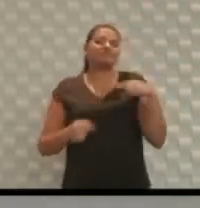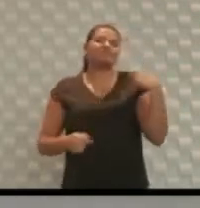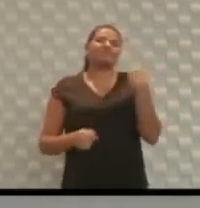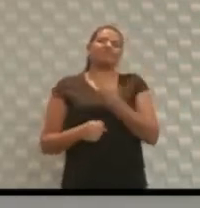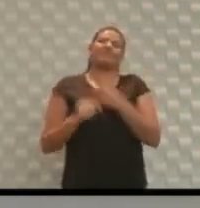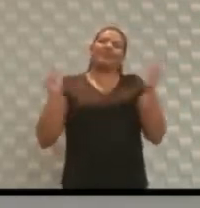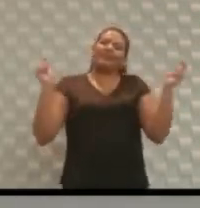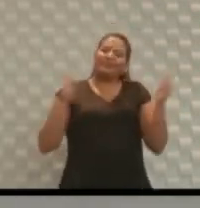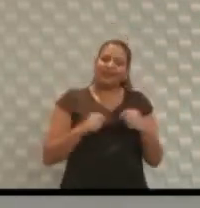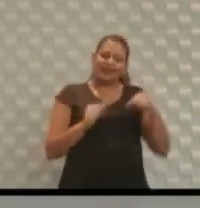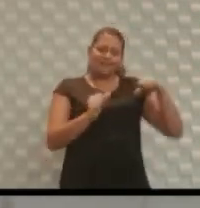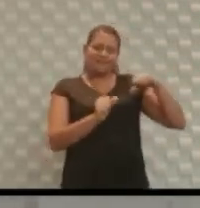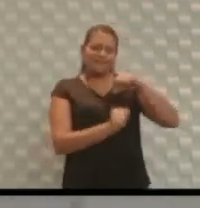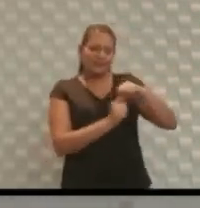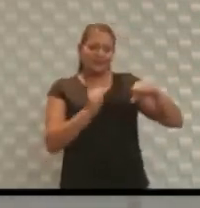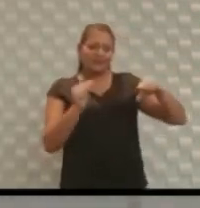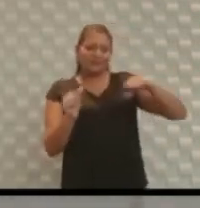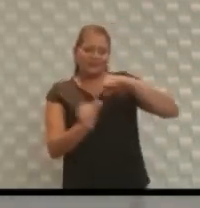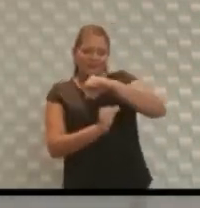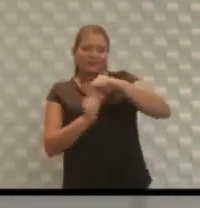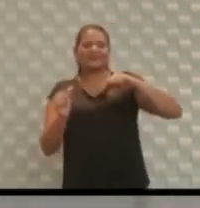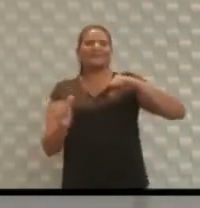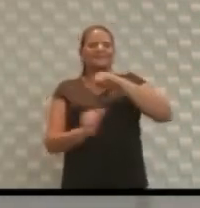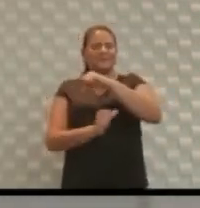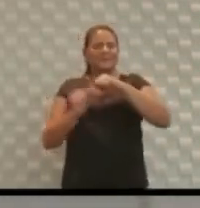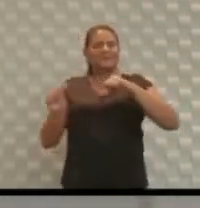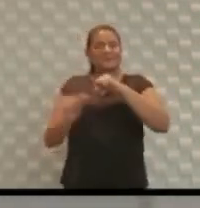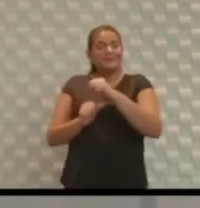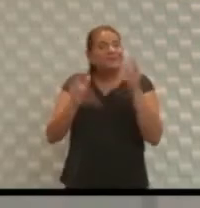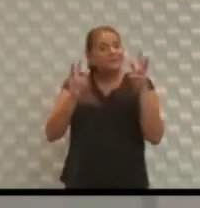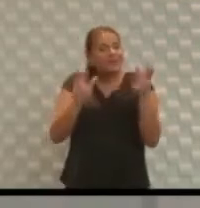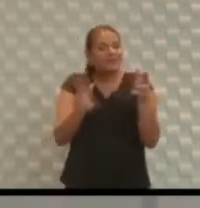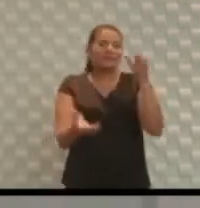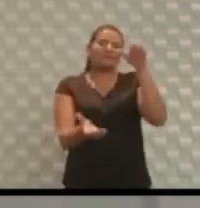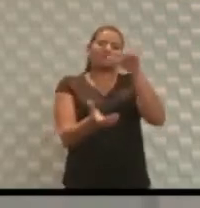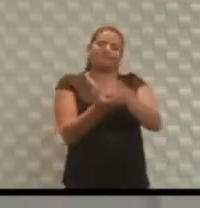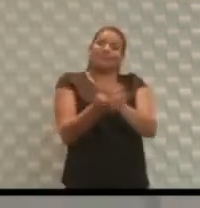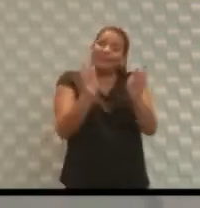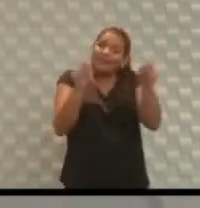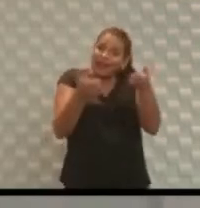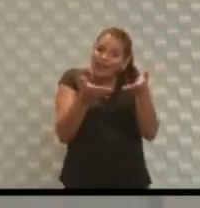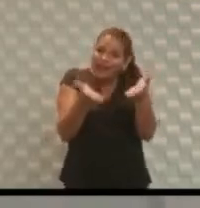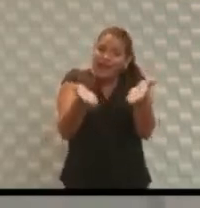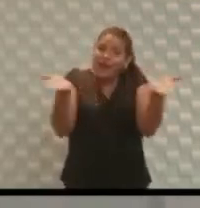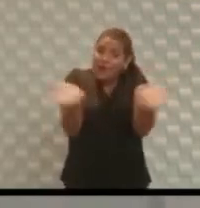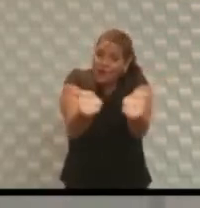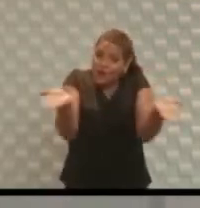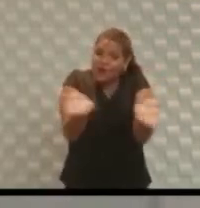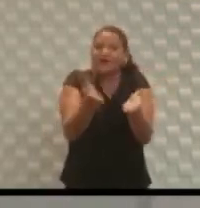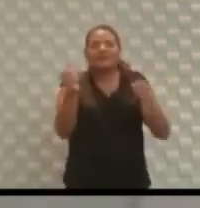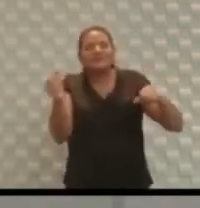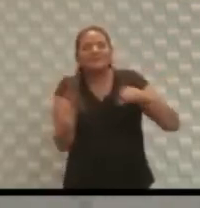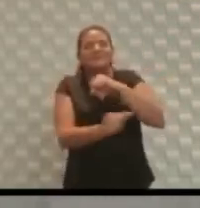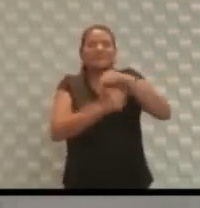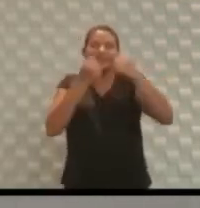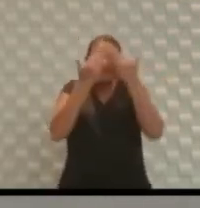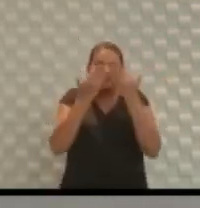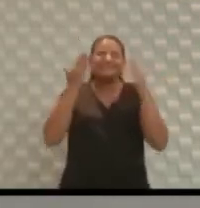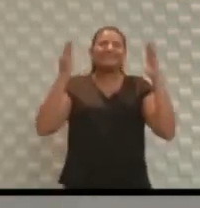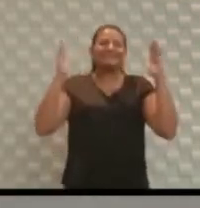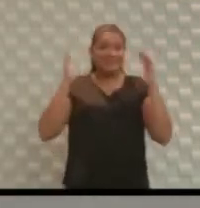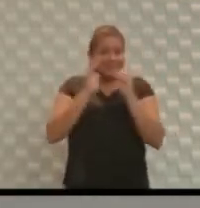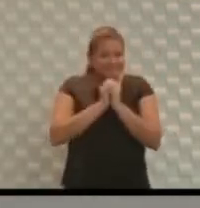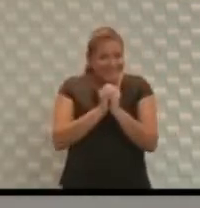no seu casamento, você tem oportunidade hoje de renovação. Amém? E eu vim aqui para trazer